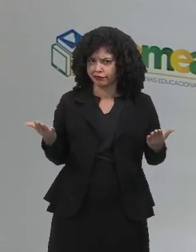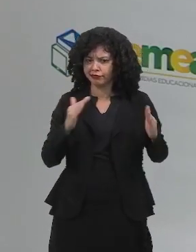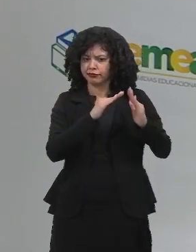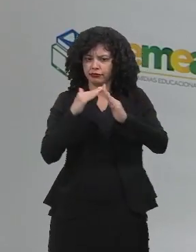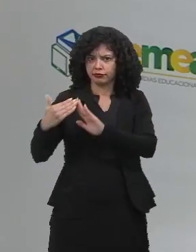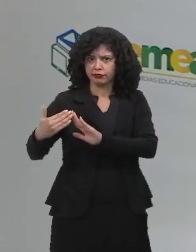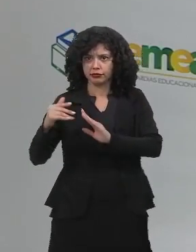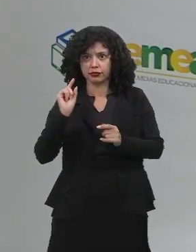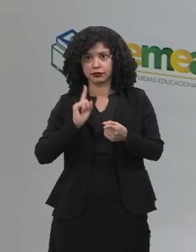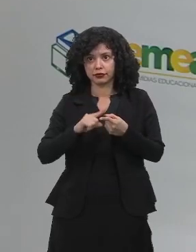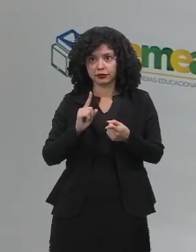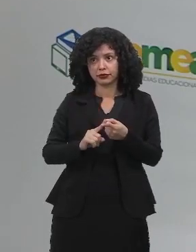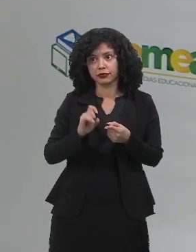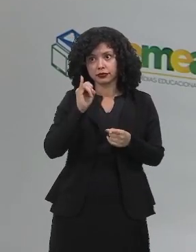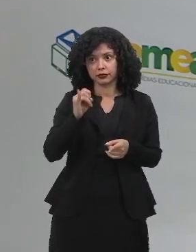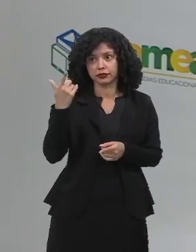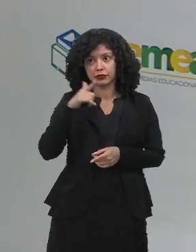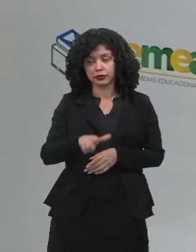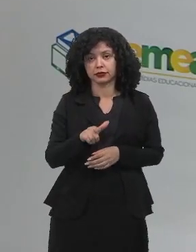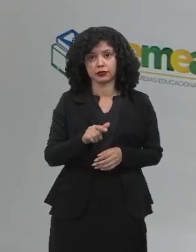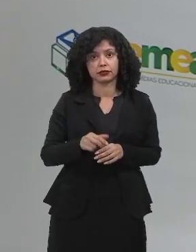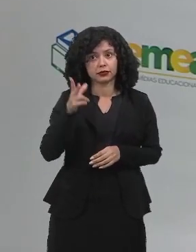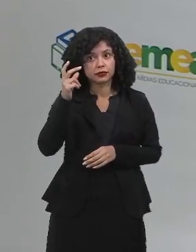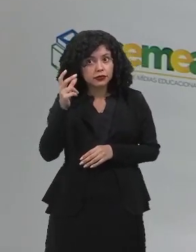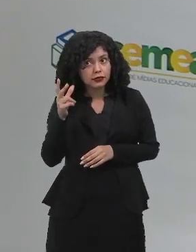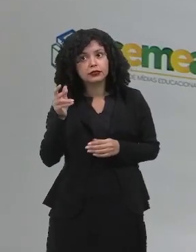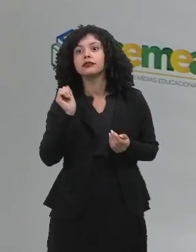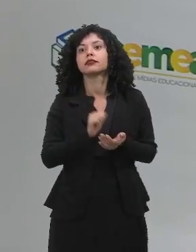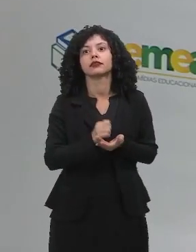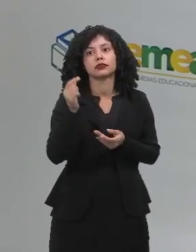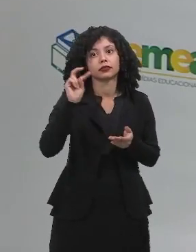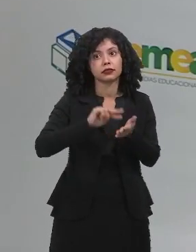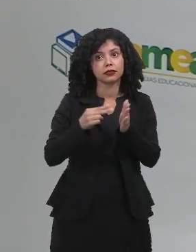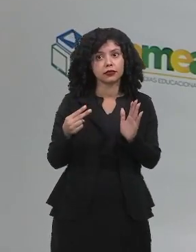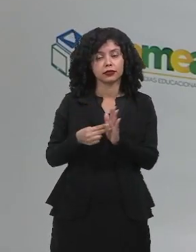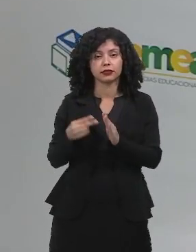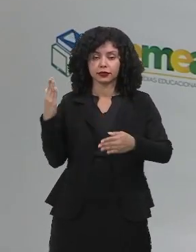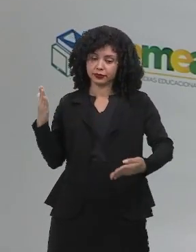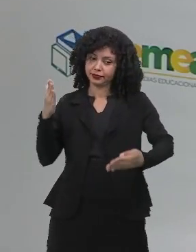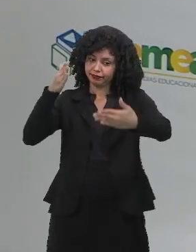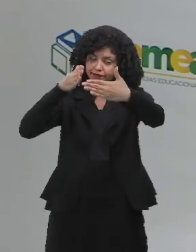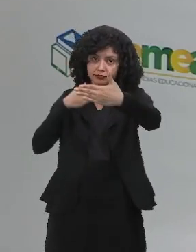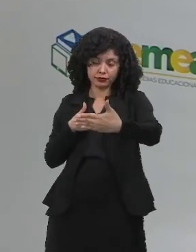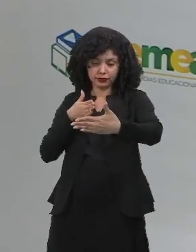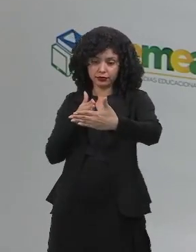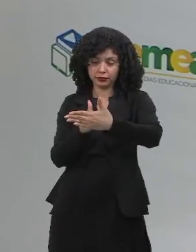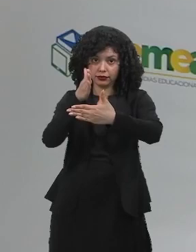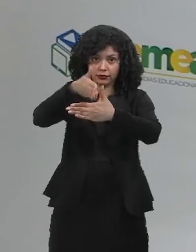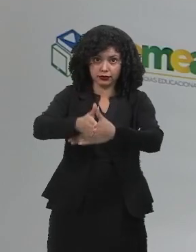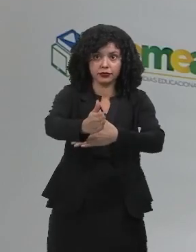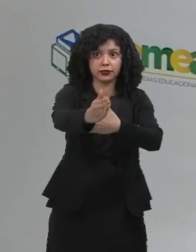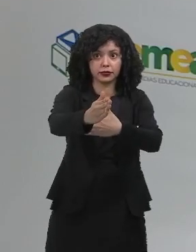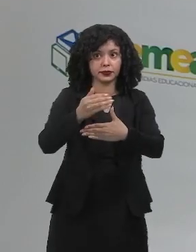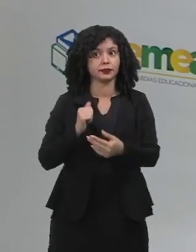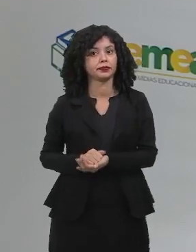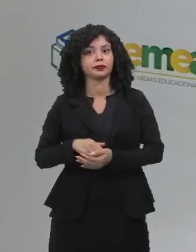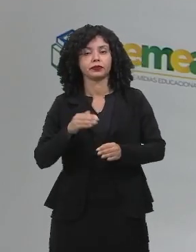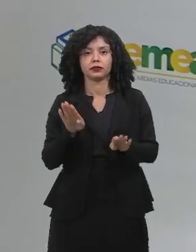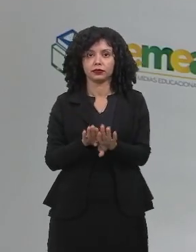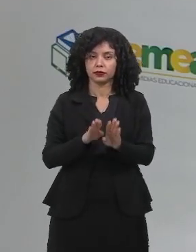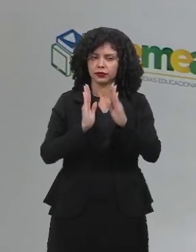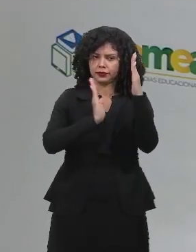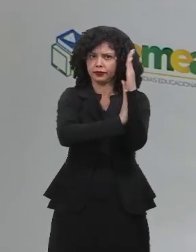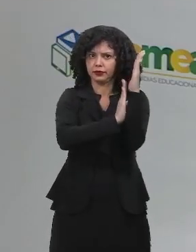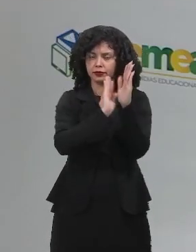que é difração. Por quê? Se você consegue ouvir a fofoca, significa que o som está ultrapassando obstáculos, né? Seja da parede,